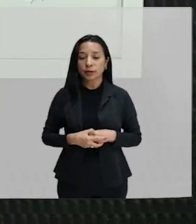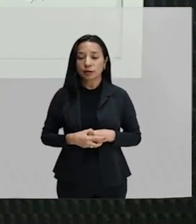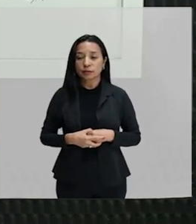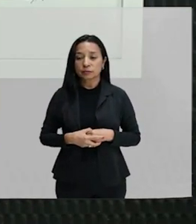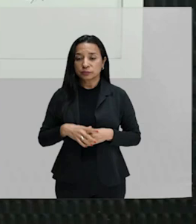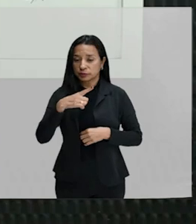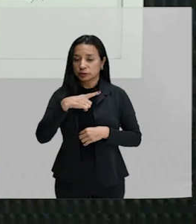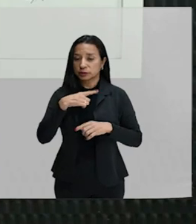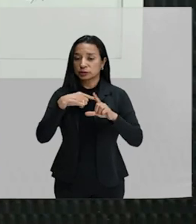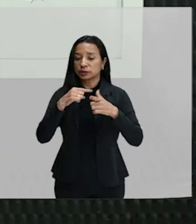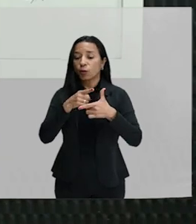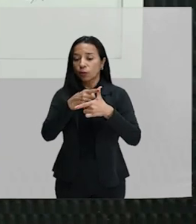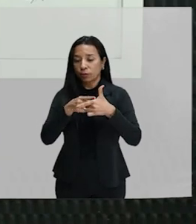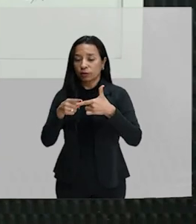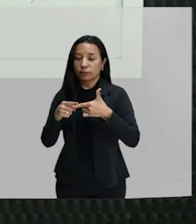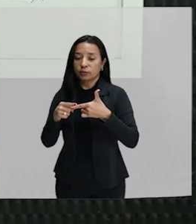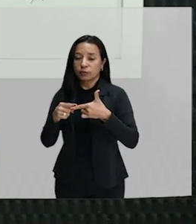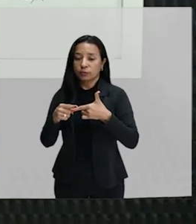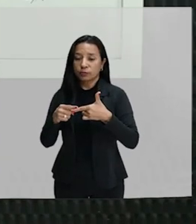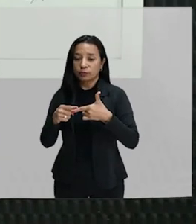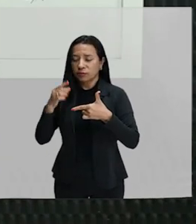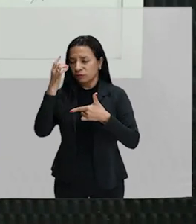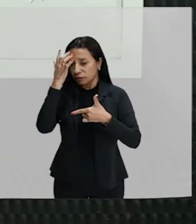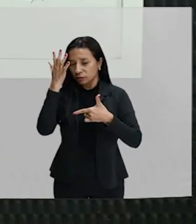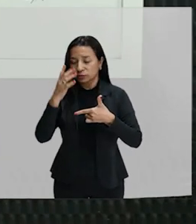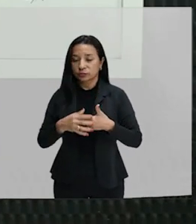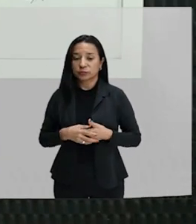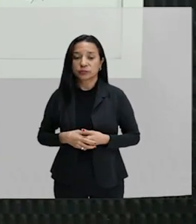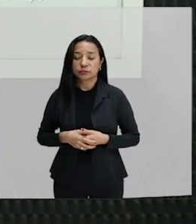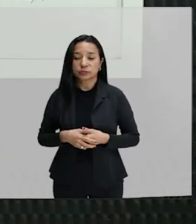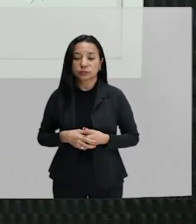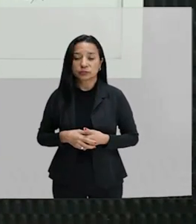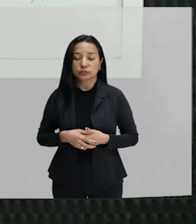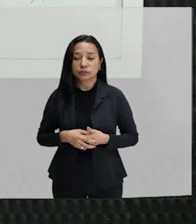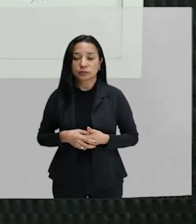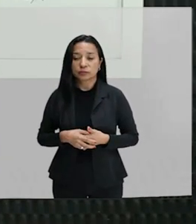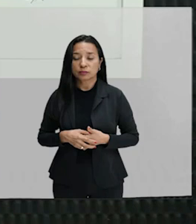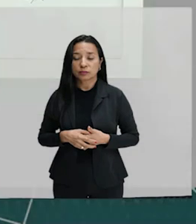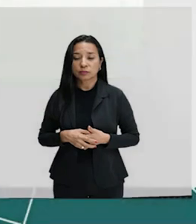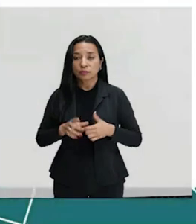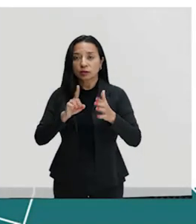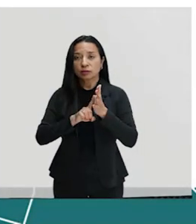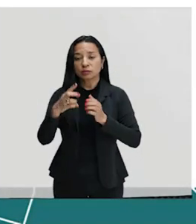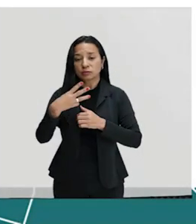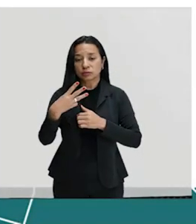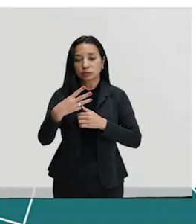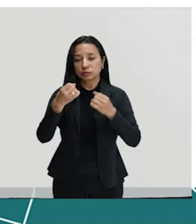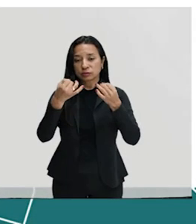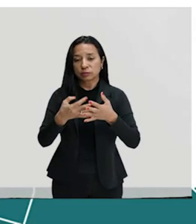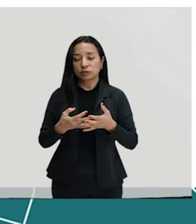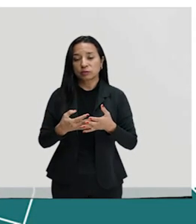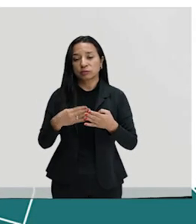envolve um gráfico Zinho né mas moleza questão 3 diz o seguinte